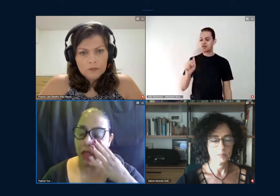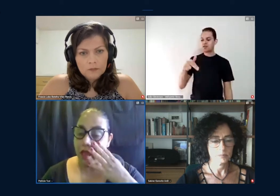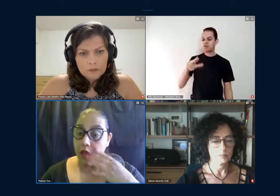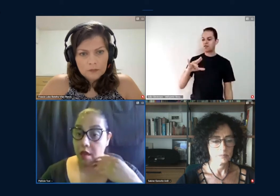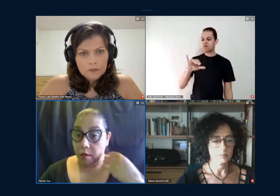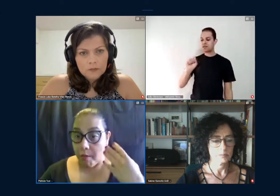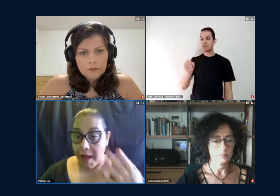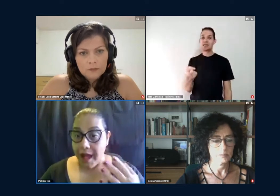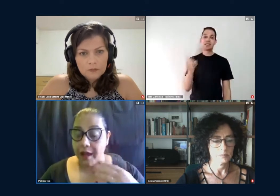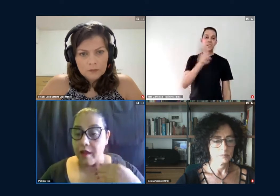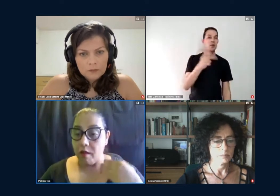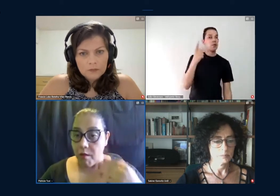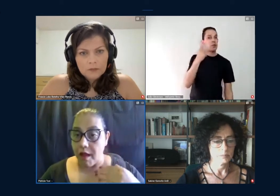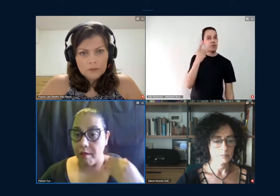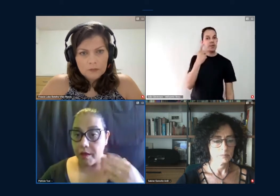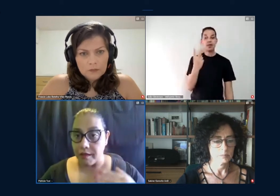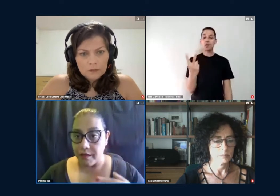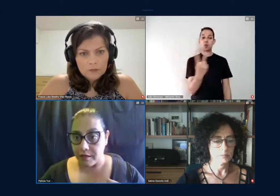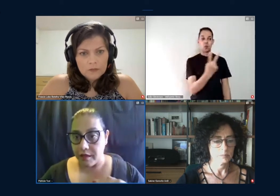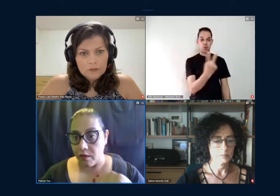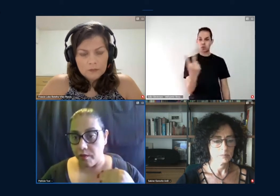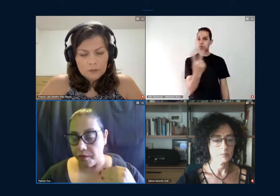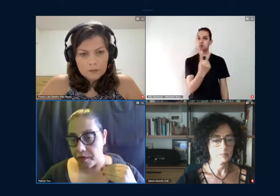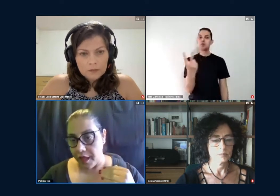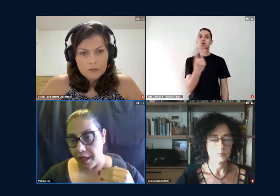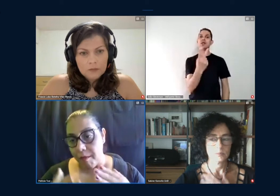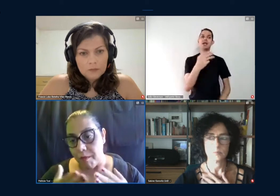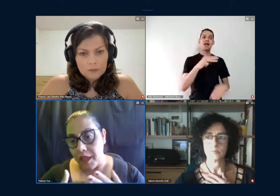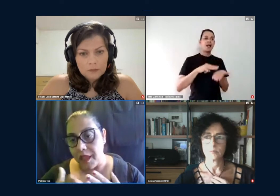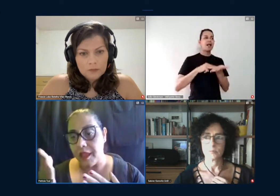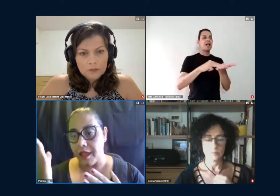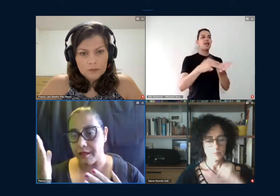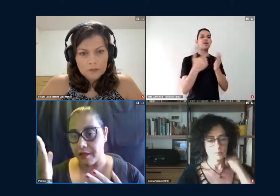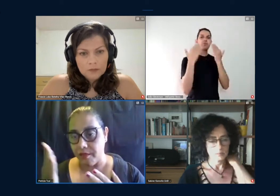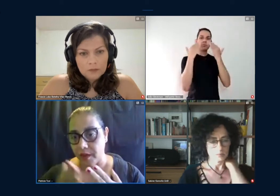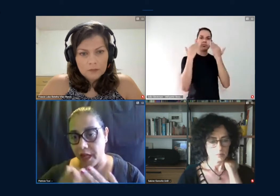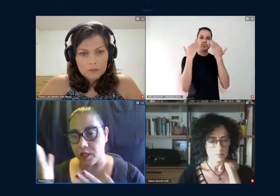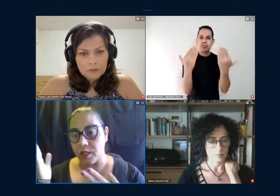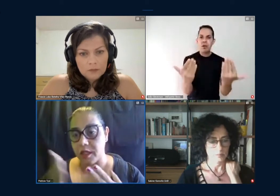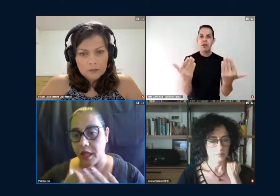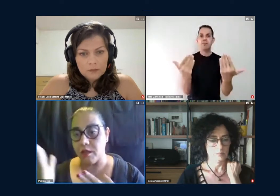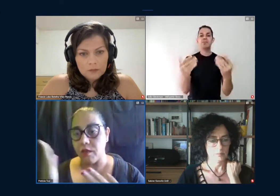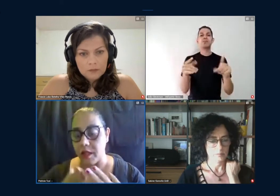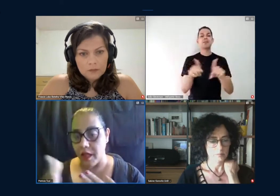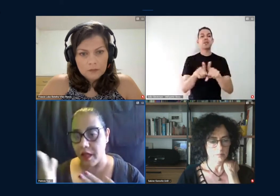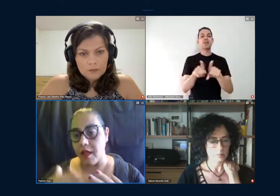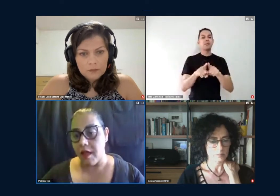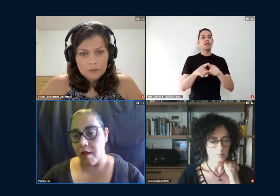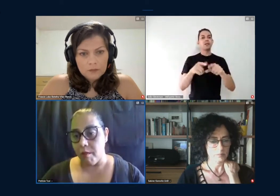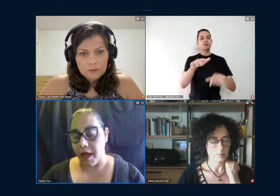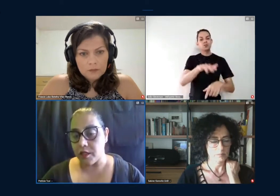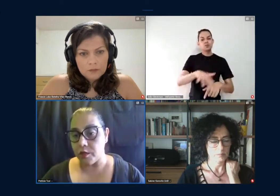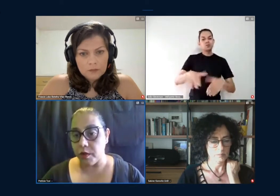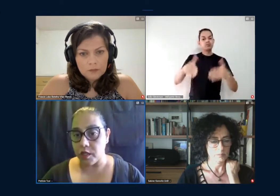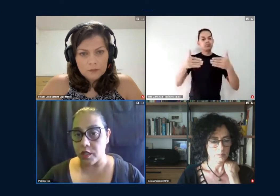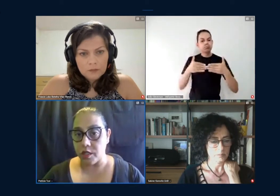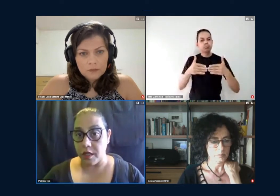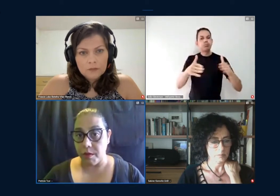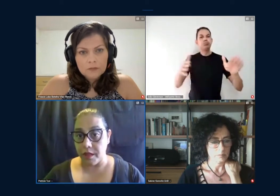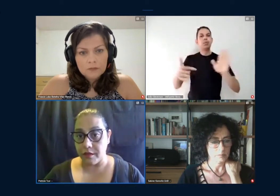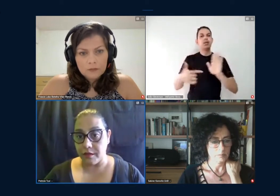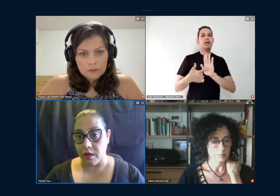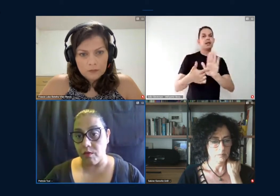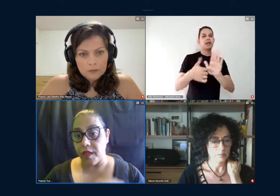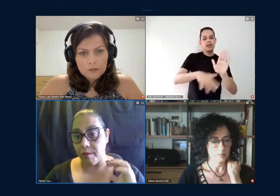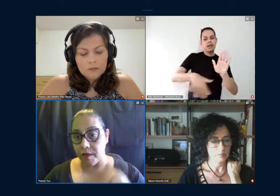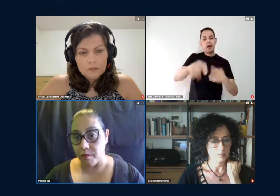Pierre, para uma apresentação e abrir essa frente dentro da parte de política de